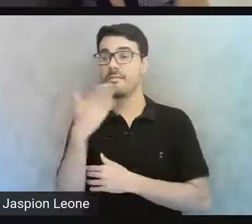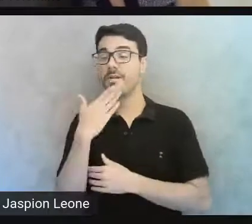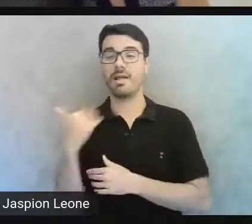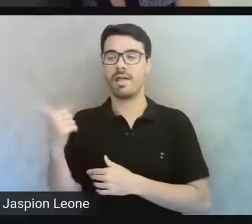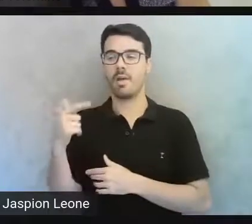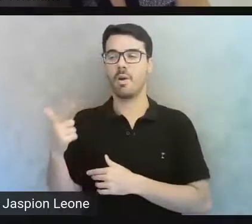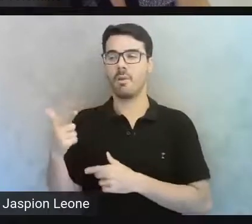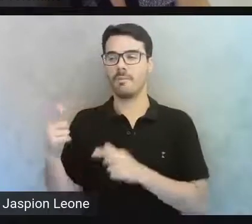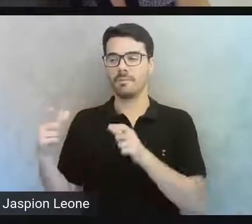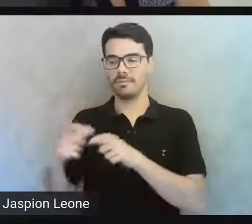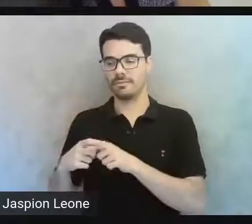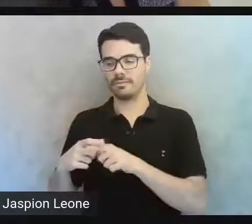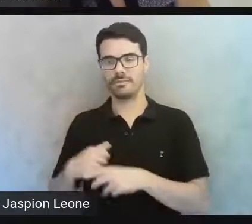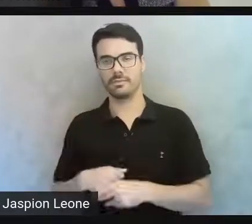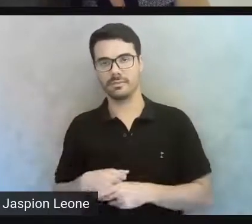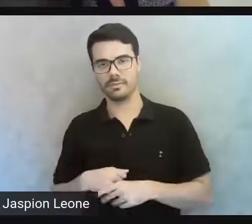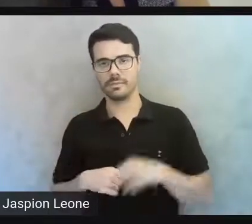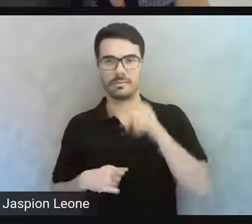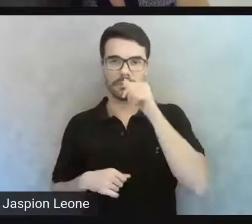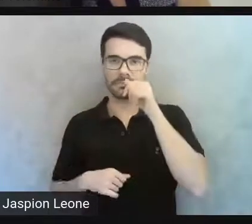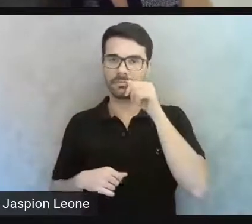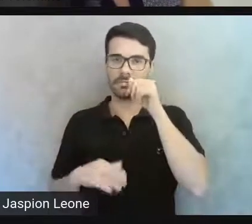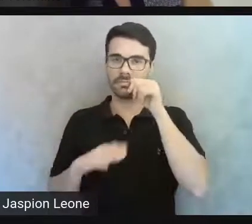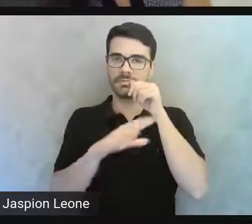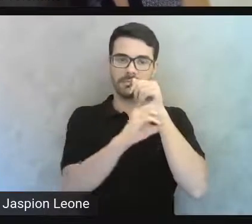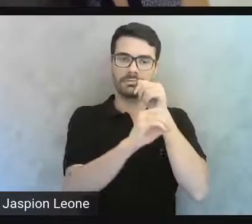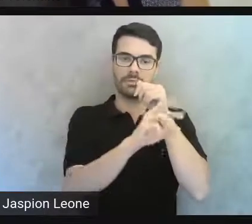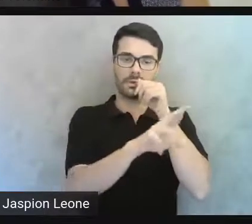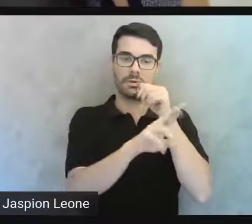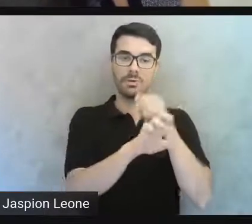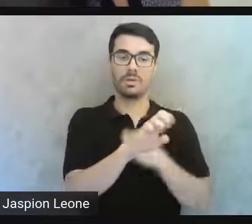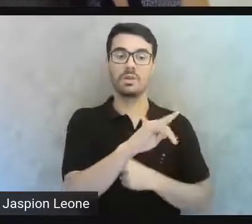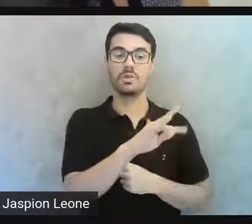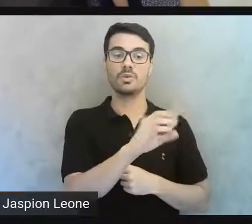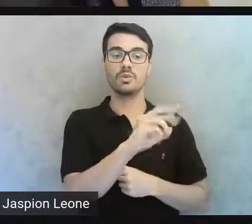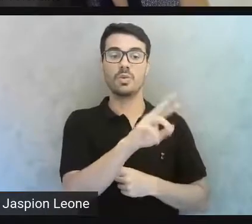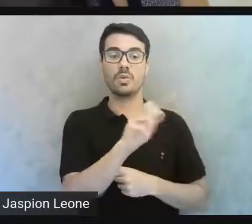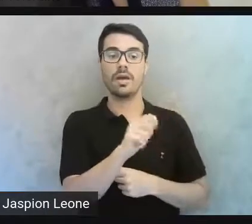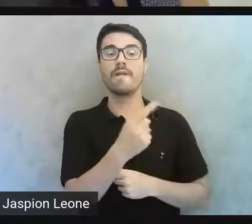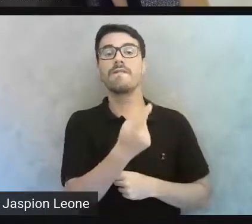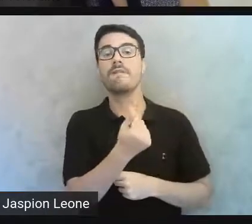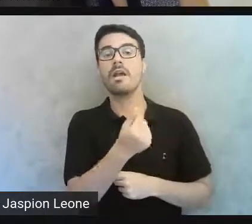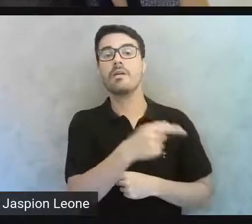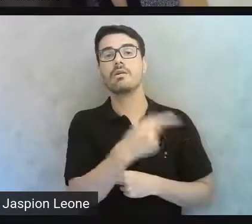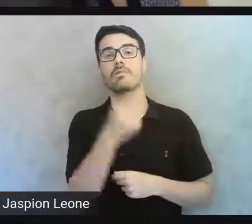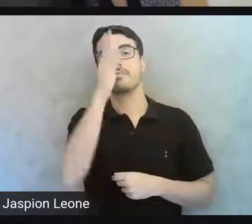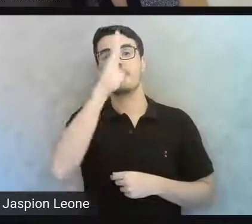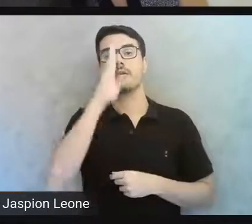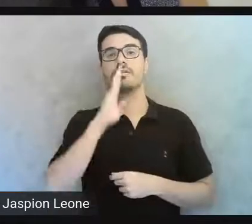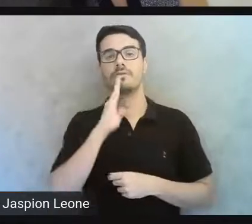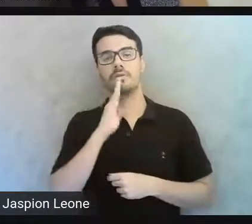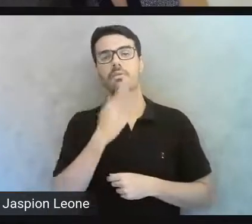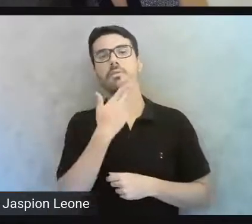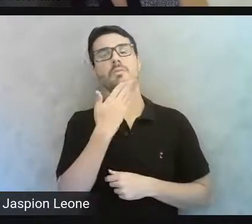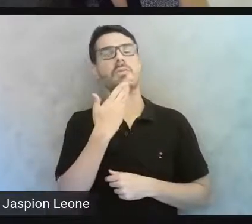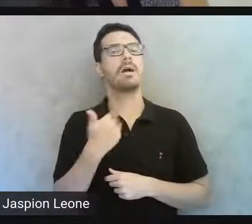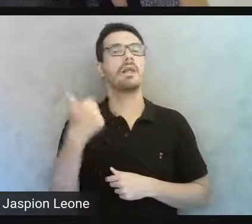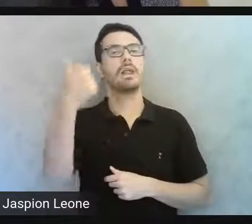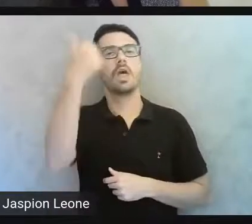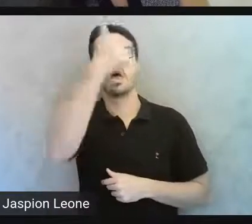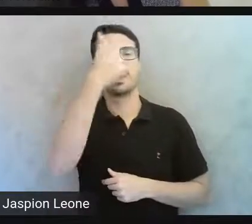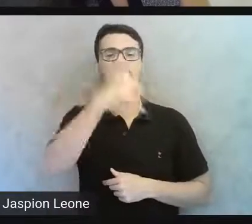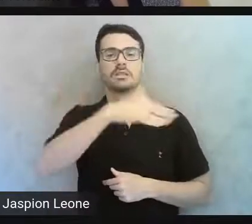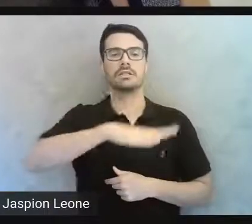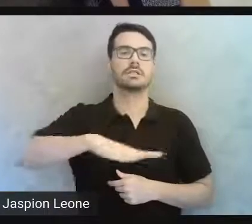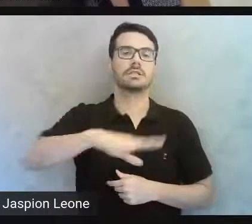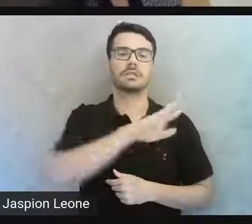uma pesquisa lá no Google, lá, Corretora de Valores Brasil, você já vai ver ali as primeiras posições, os maiores sites.